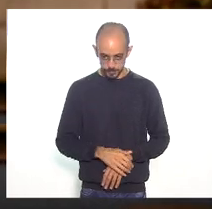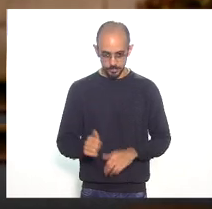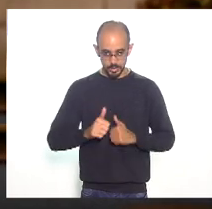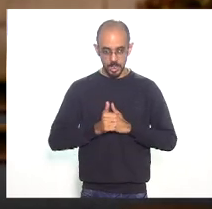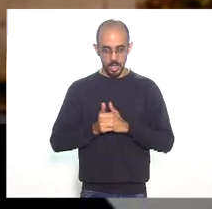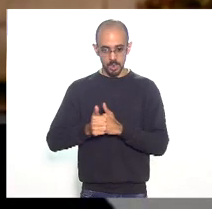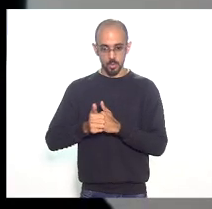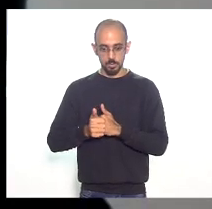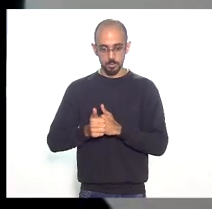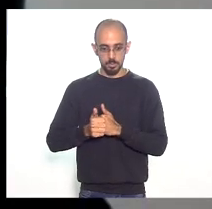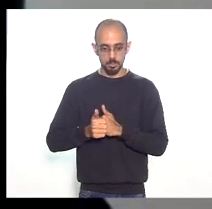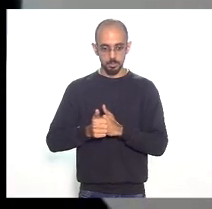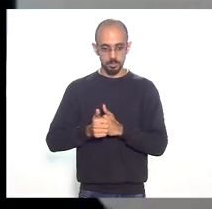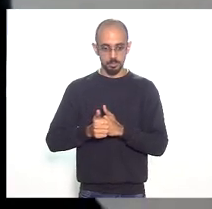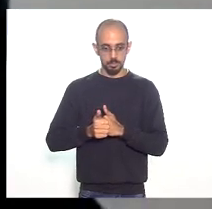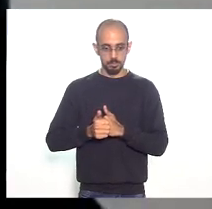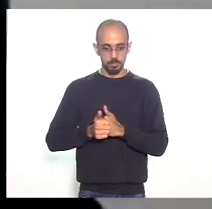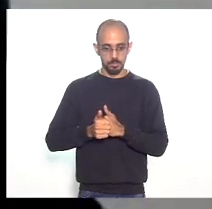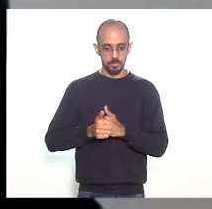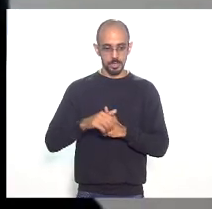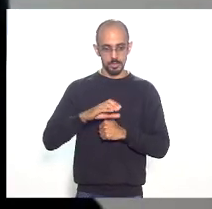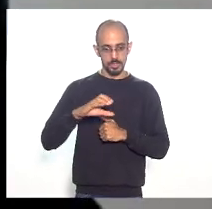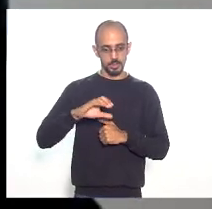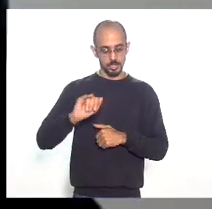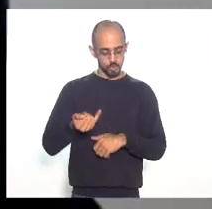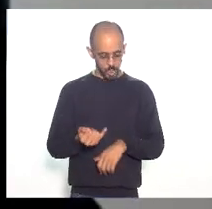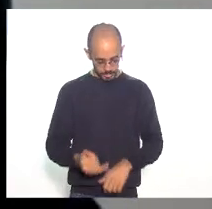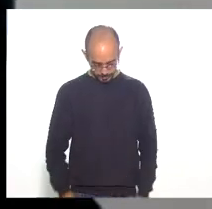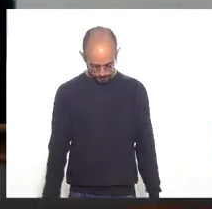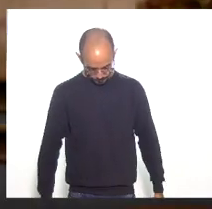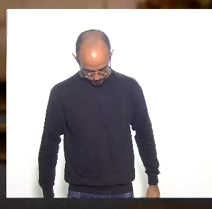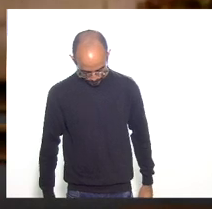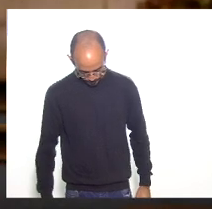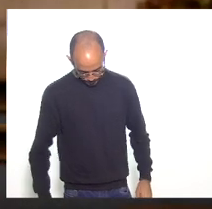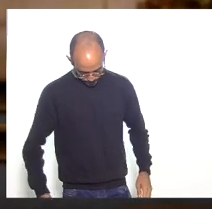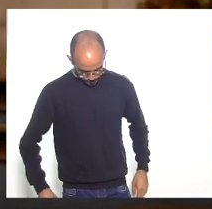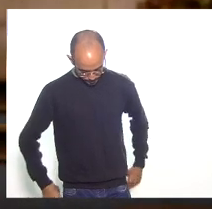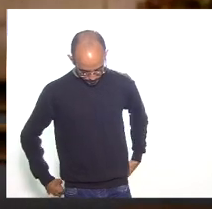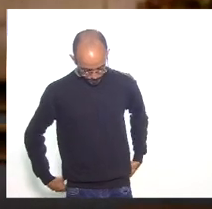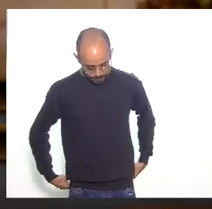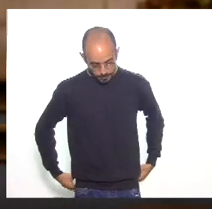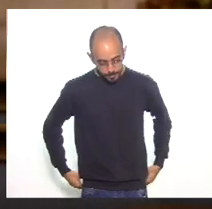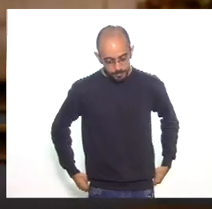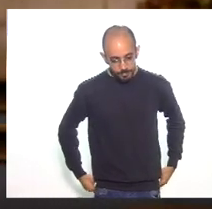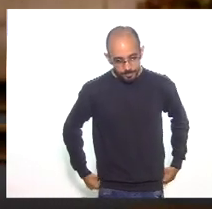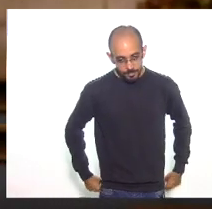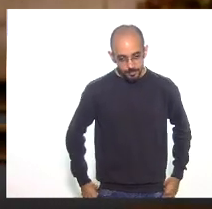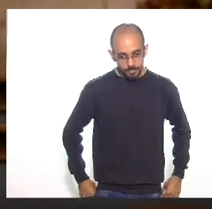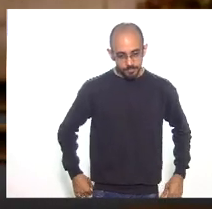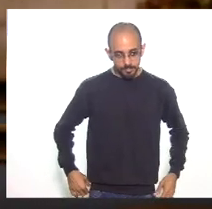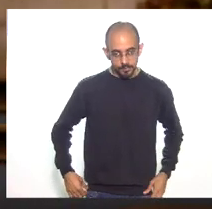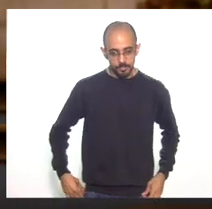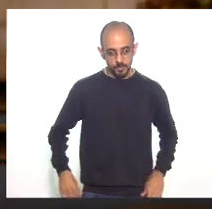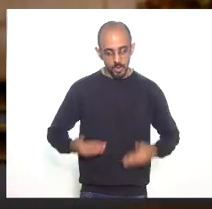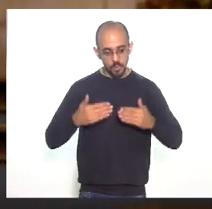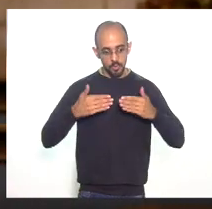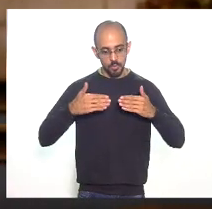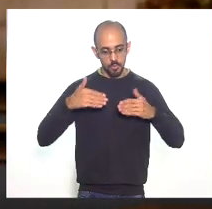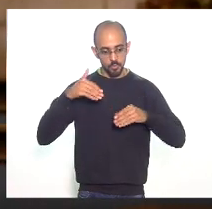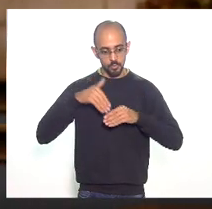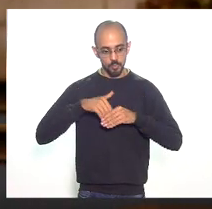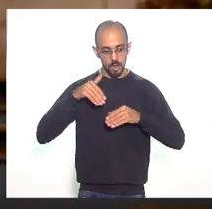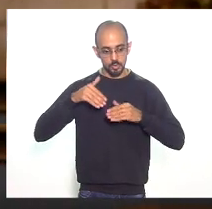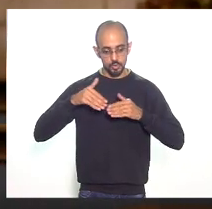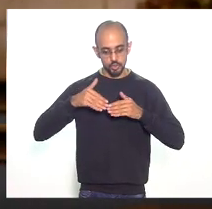Deputado... Acompanhe o parecido da CCJ, senhor presidente. Abre a divergência, senhor presidente. Voto divergente, deputado Luiz